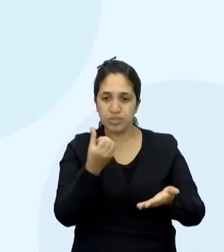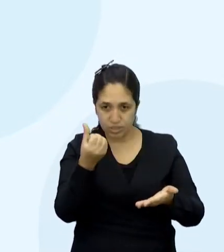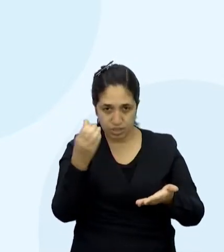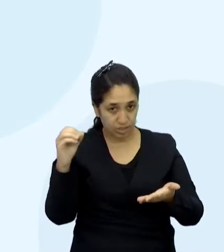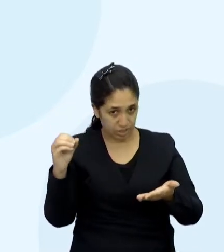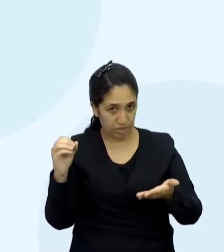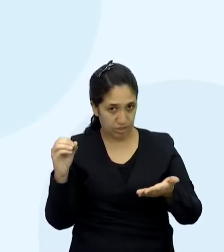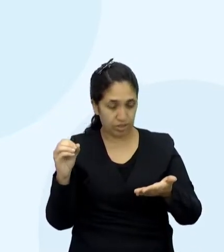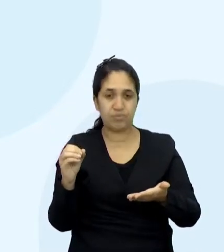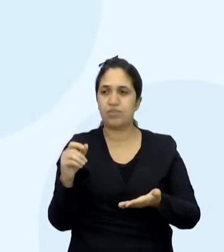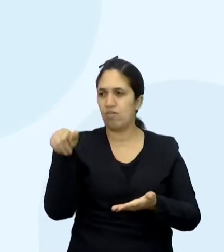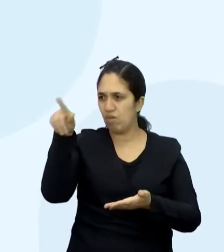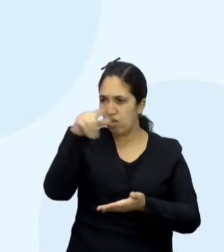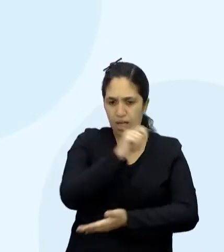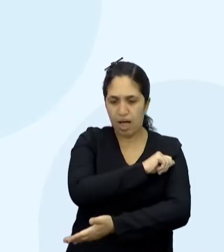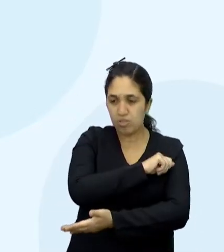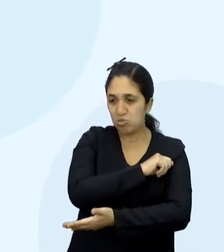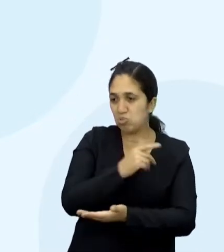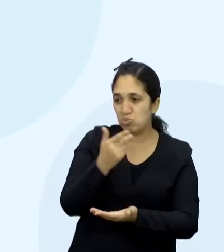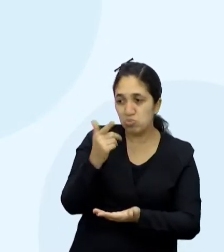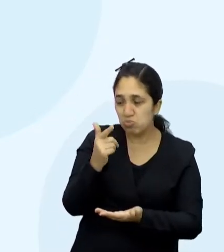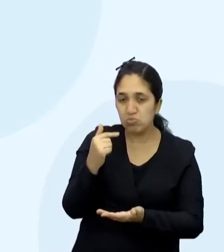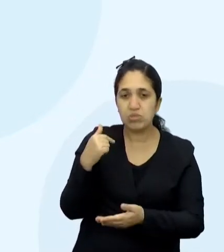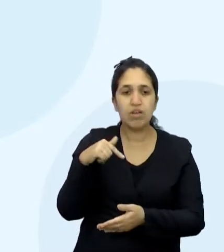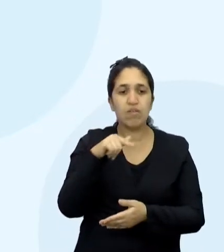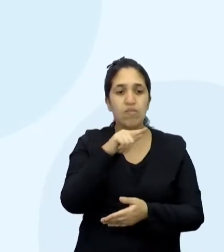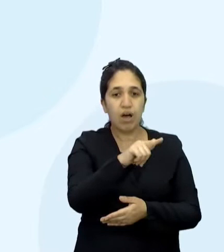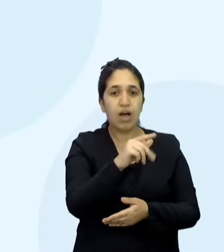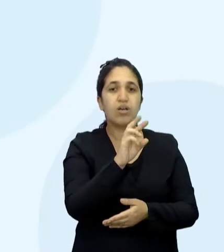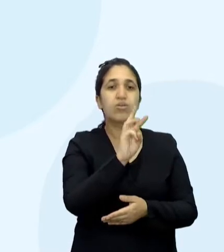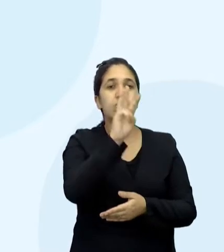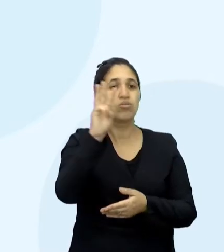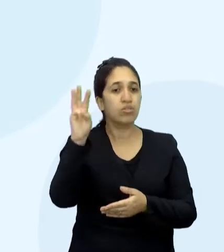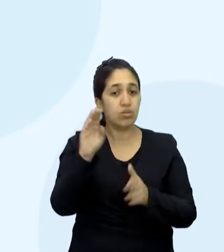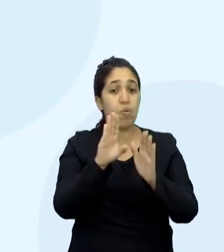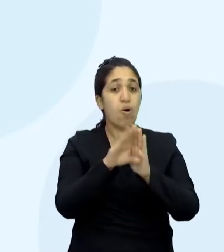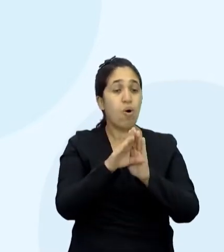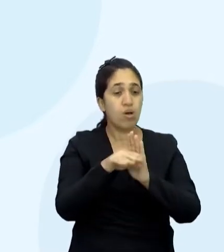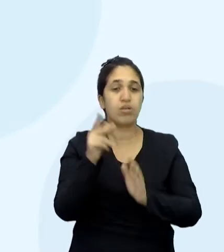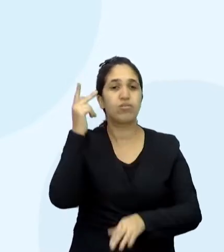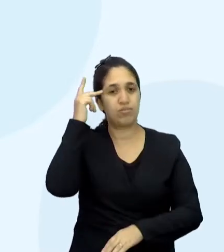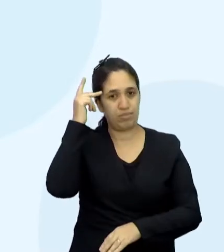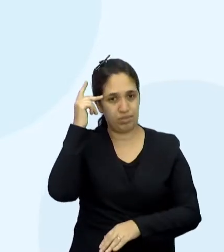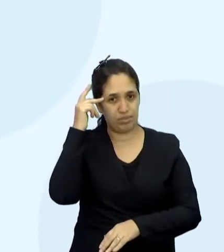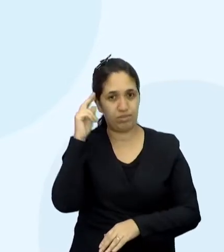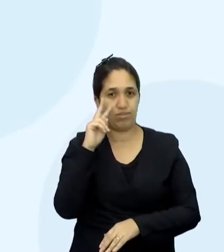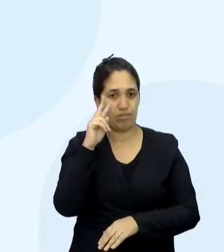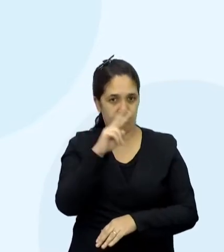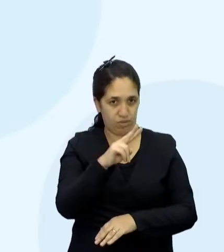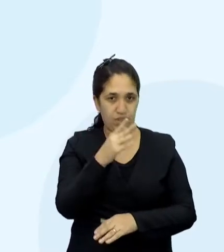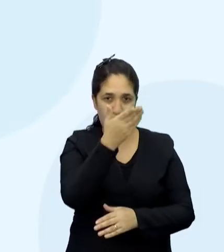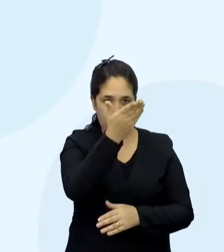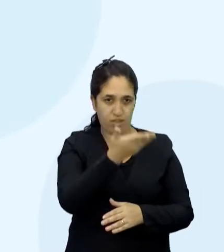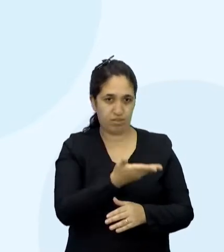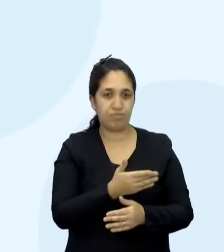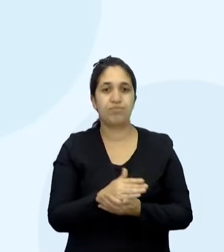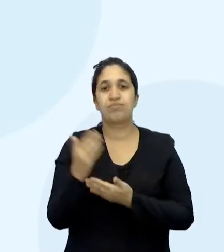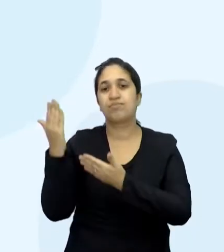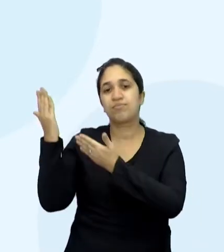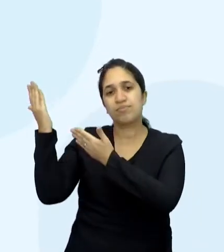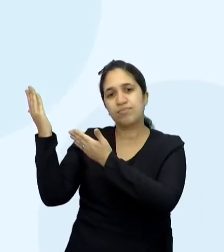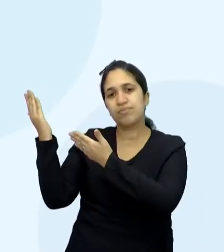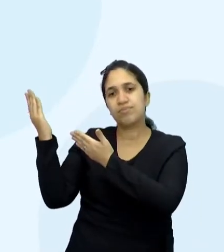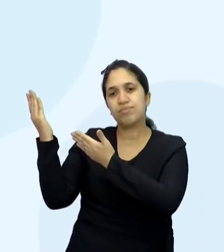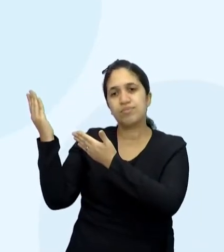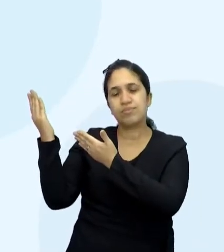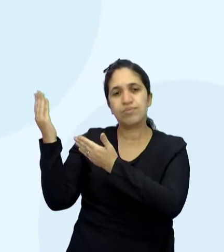bom? Se você é estudante e não tem acesso, é só entrar no site do Currículo Paulista e ver. Mas tá aqui a definição, ó,